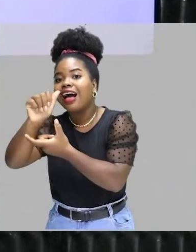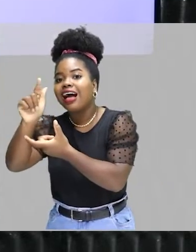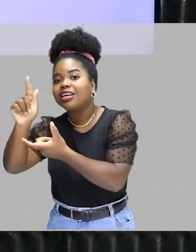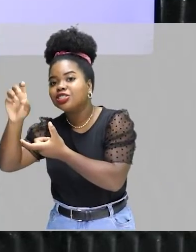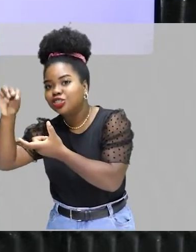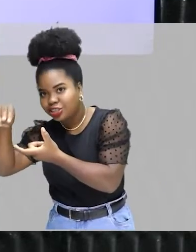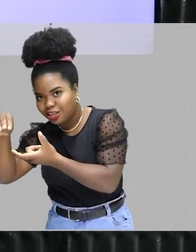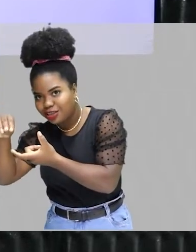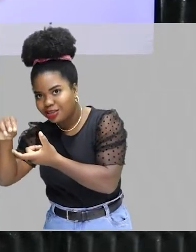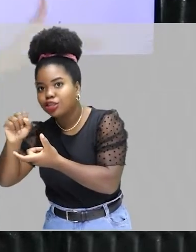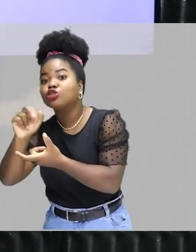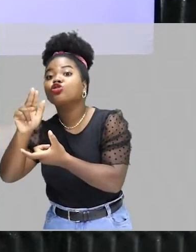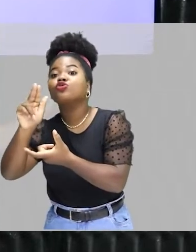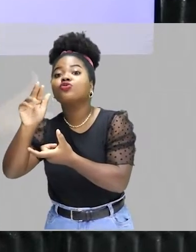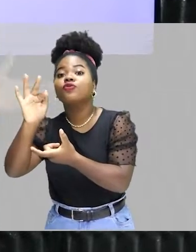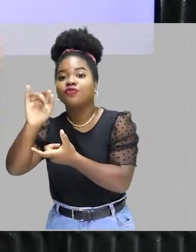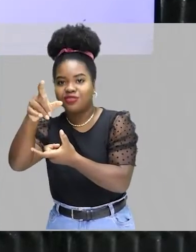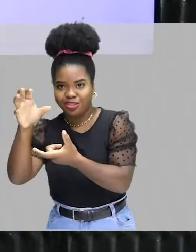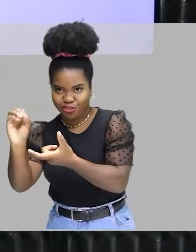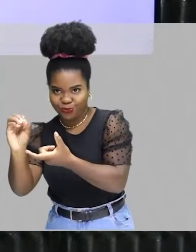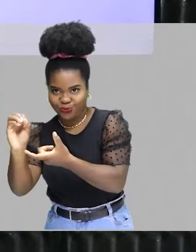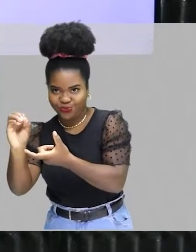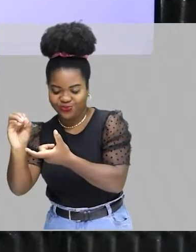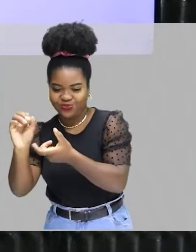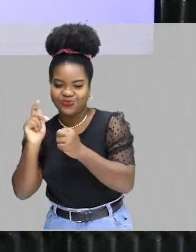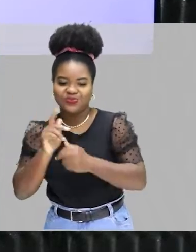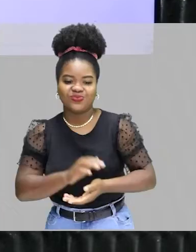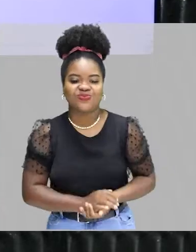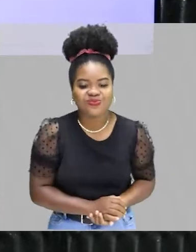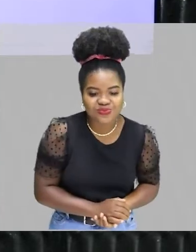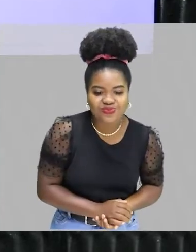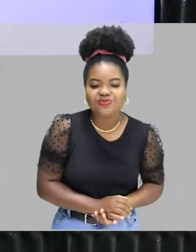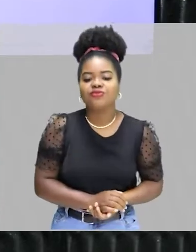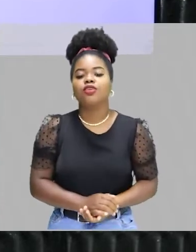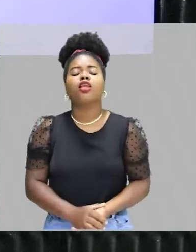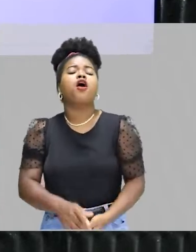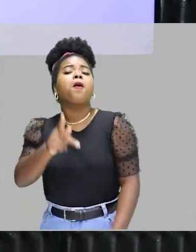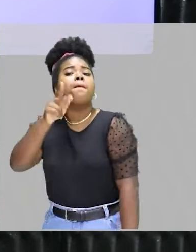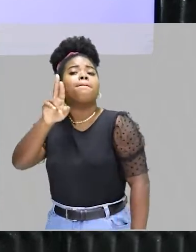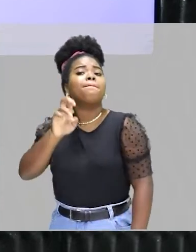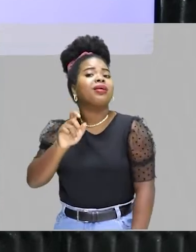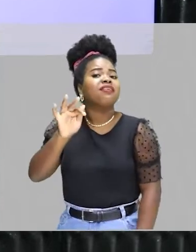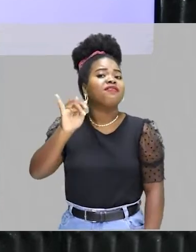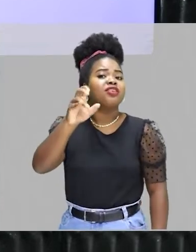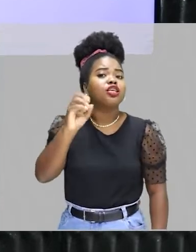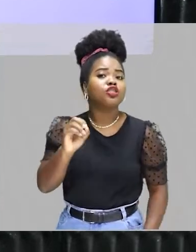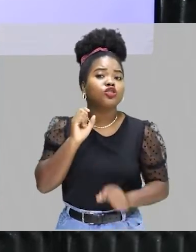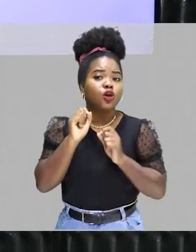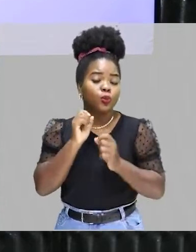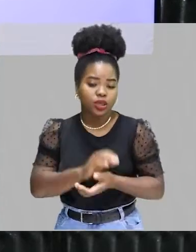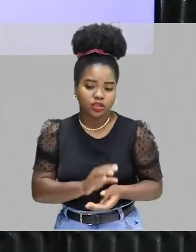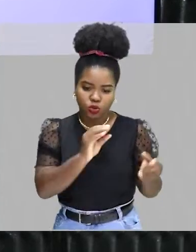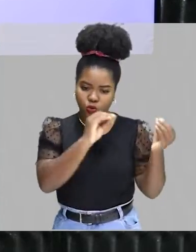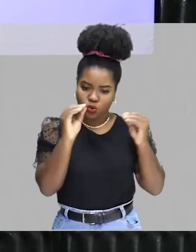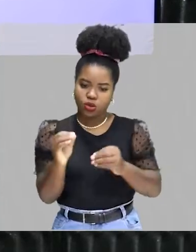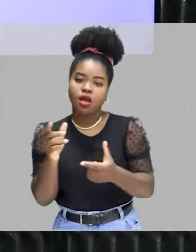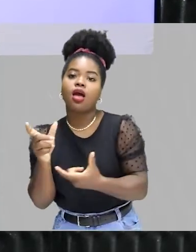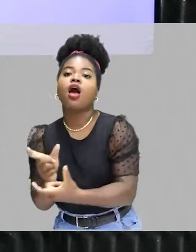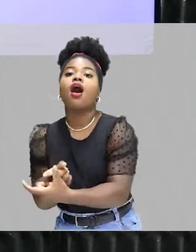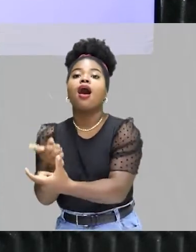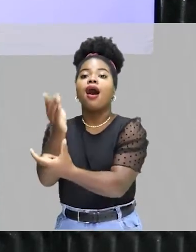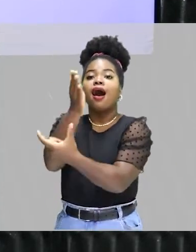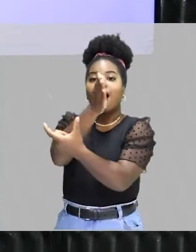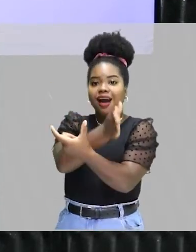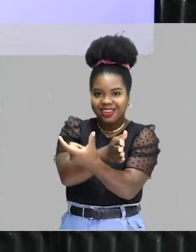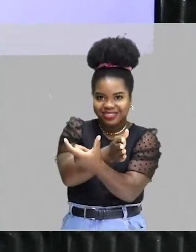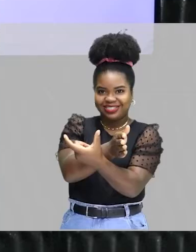livraria, livreiro. Os prefixos, eu já falei, são acrescentados